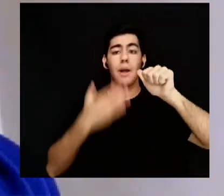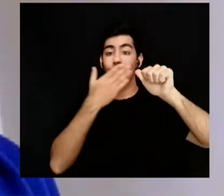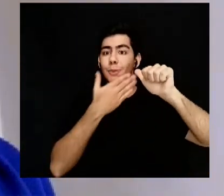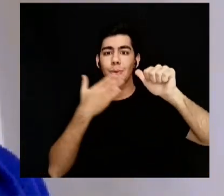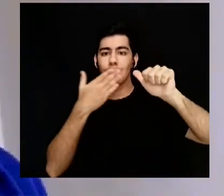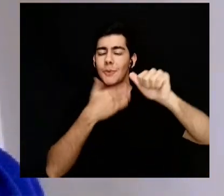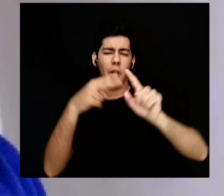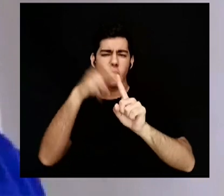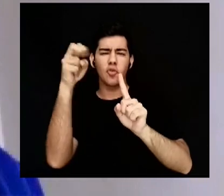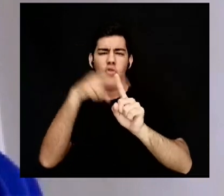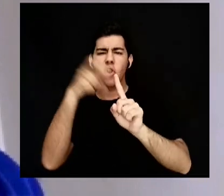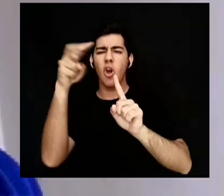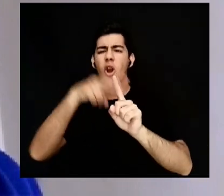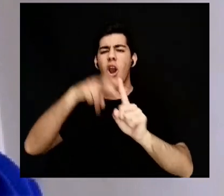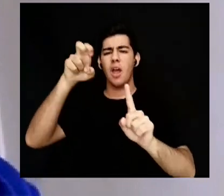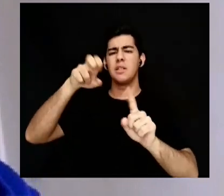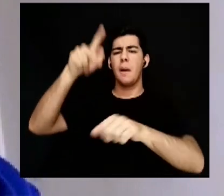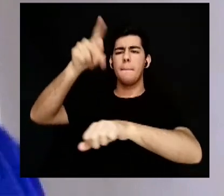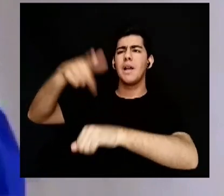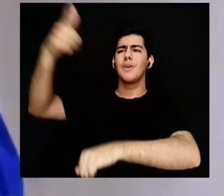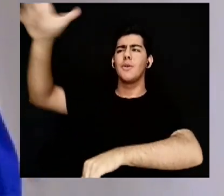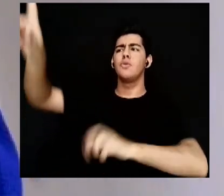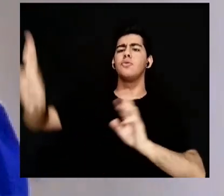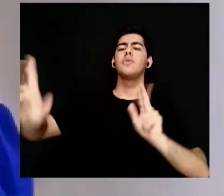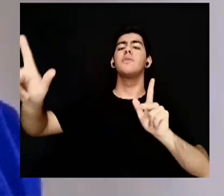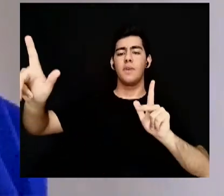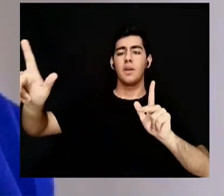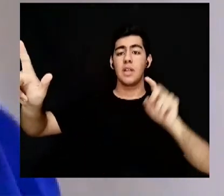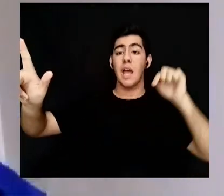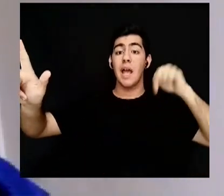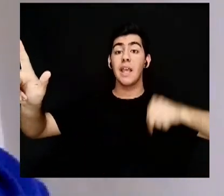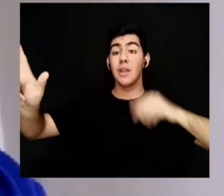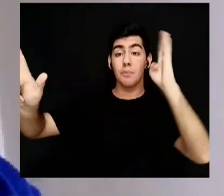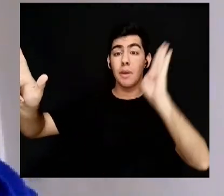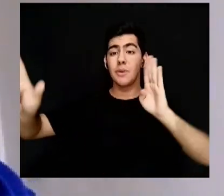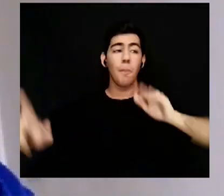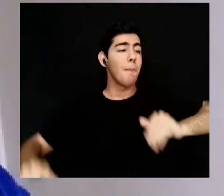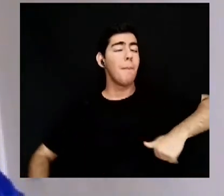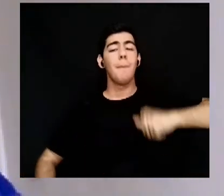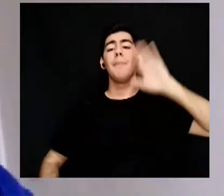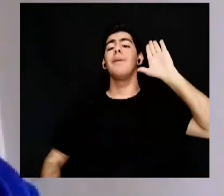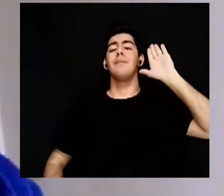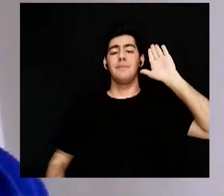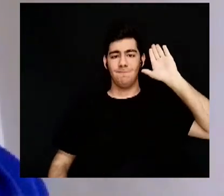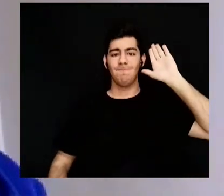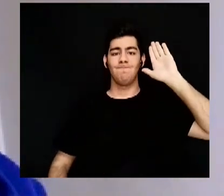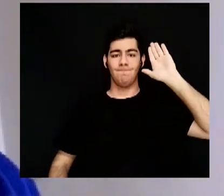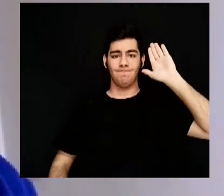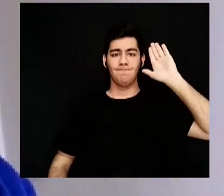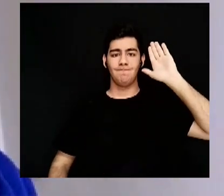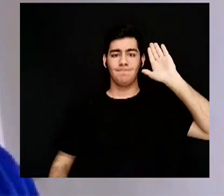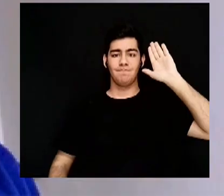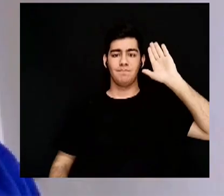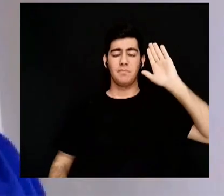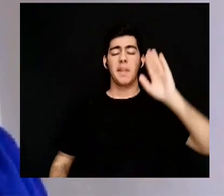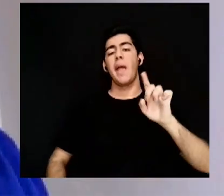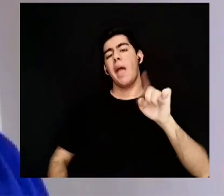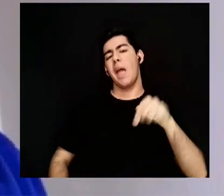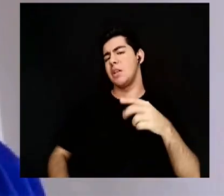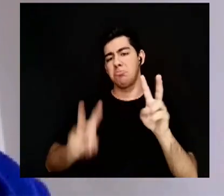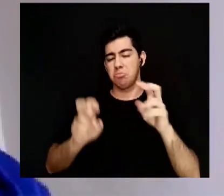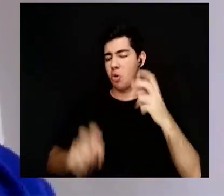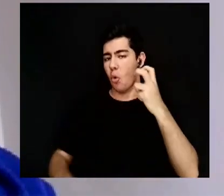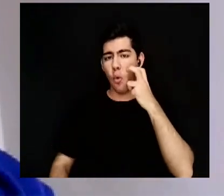fácil oferecer à criança aceitar uma bebida açucarada que a água, inclusive. Então, isso é cultural, é um trabalho, é um